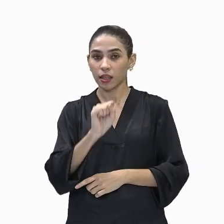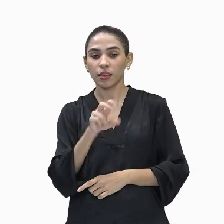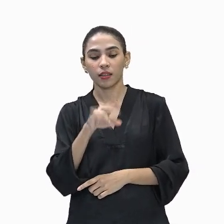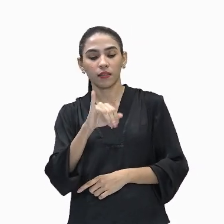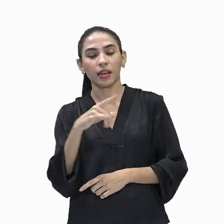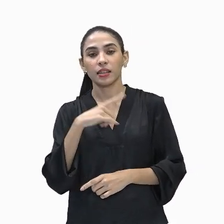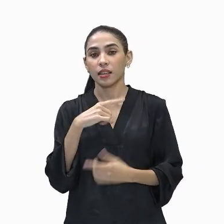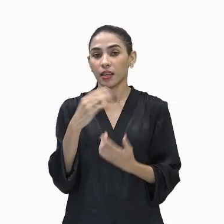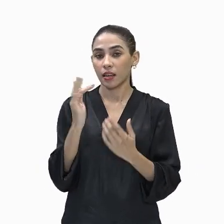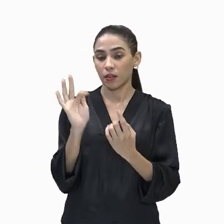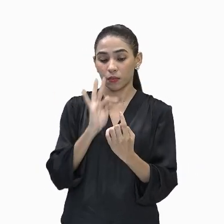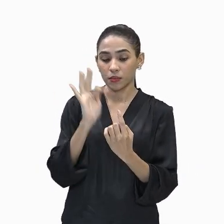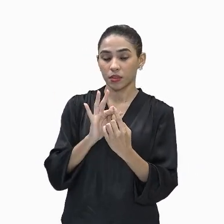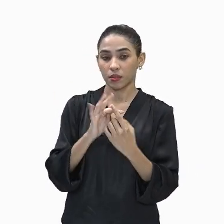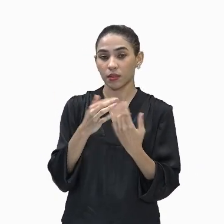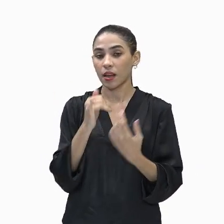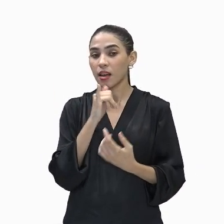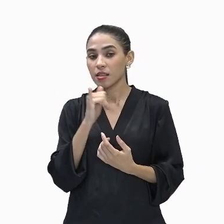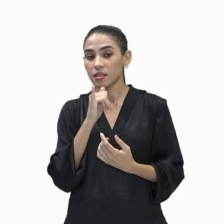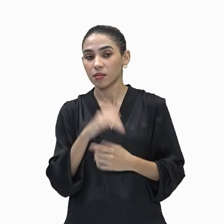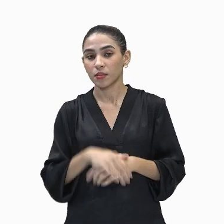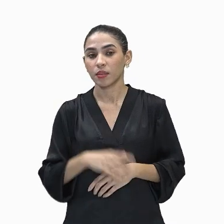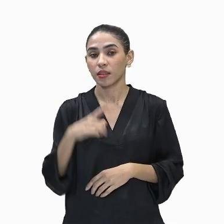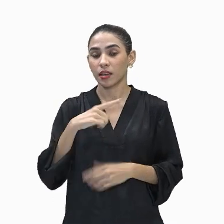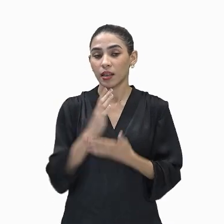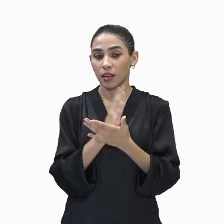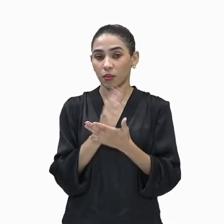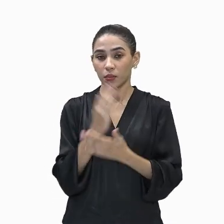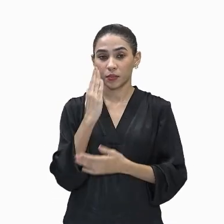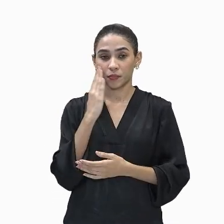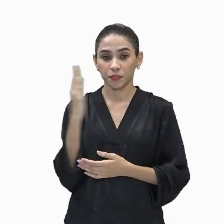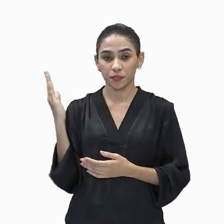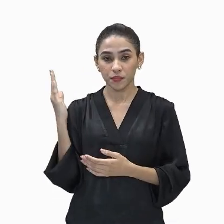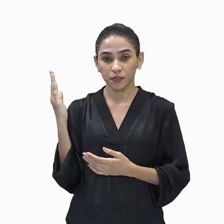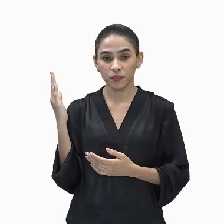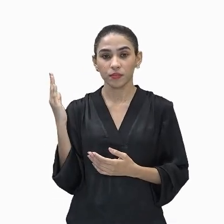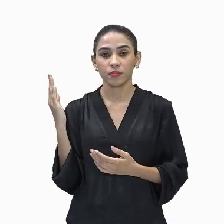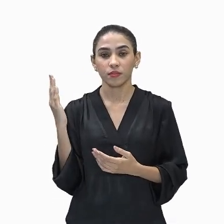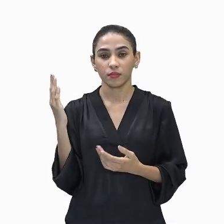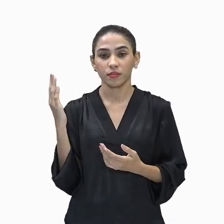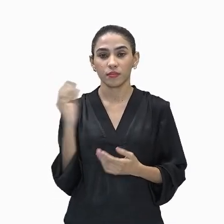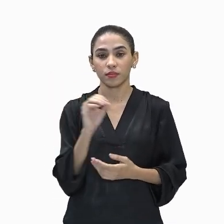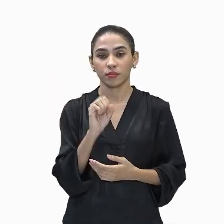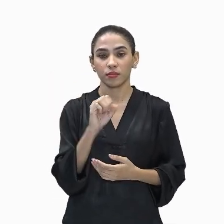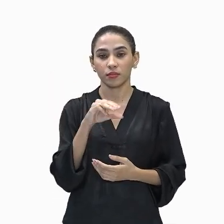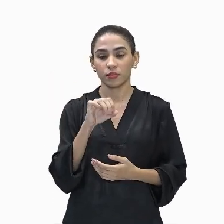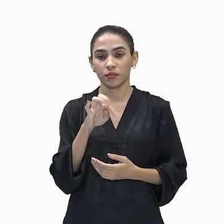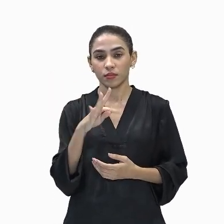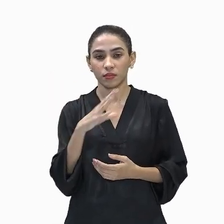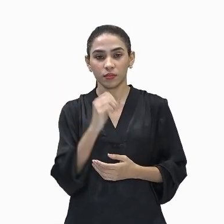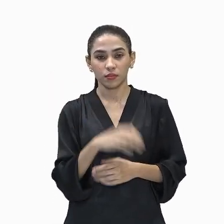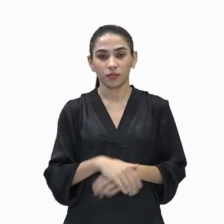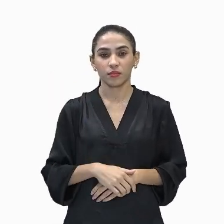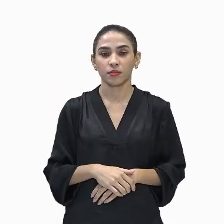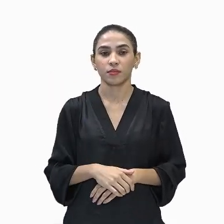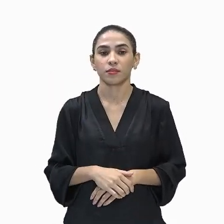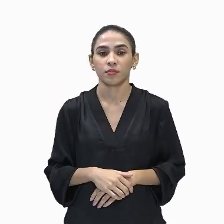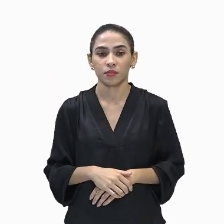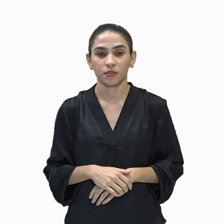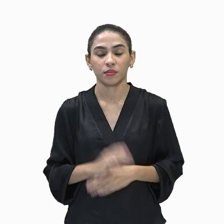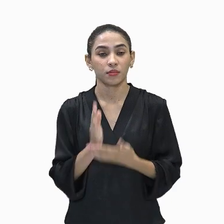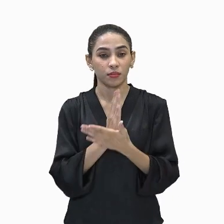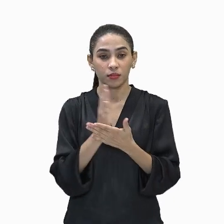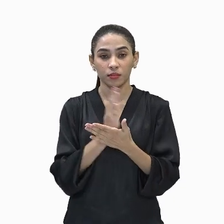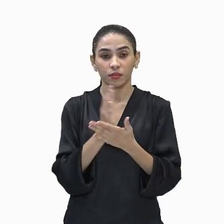algumas funções. E aí, no caso, a gente tem algumas organelas de regulação osmótica. Como assim, né? Alguns